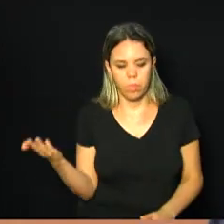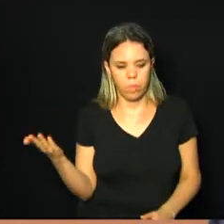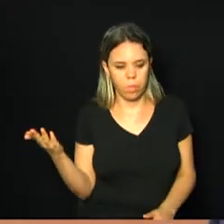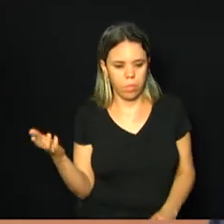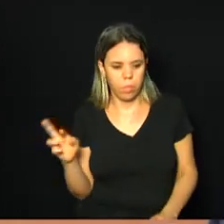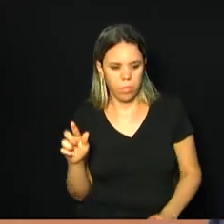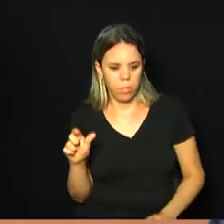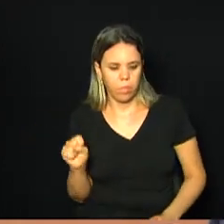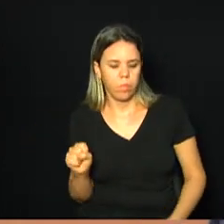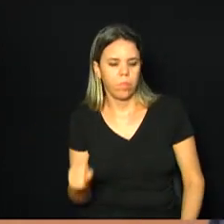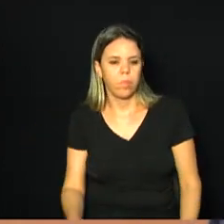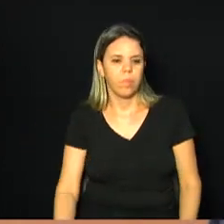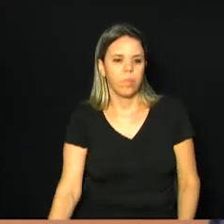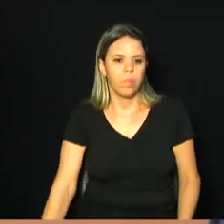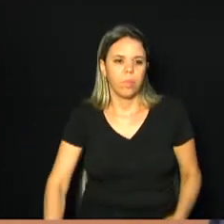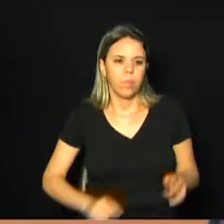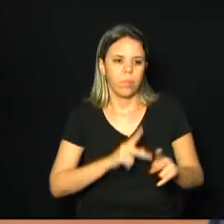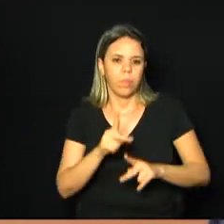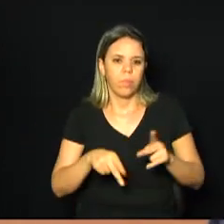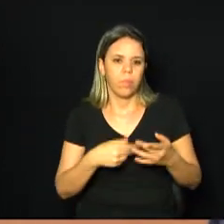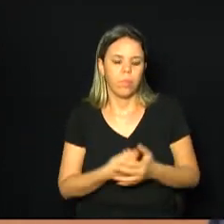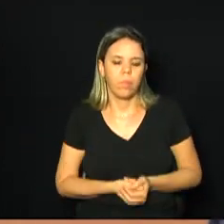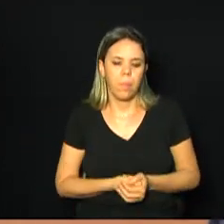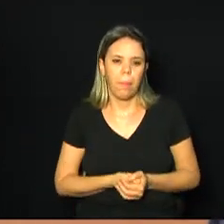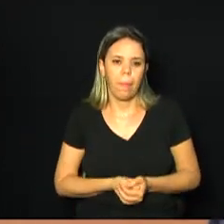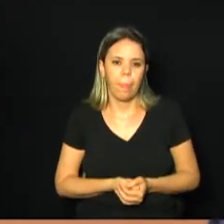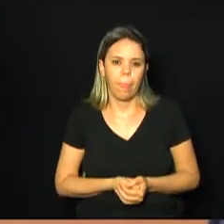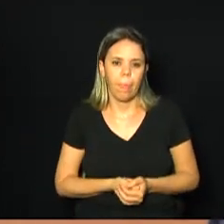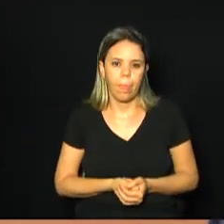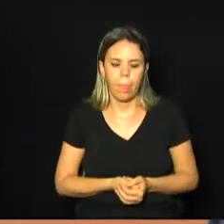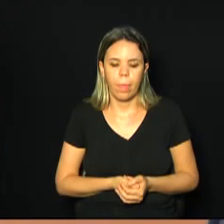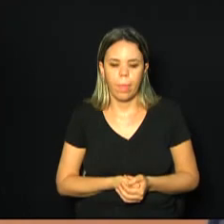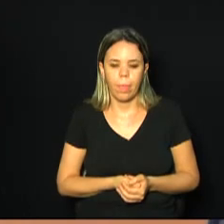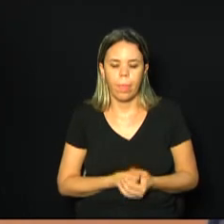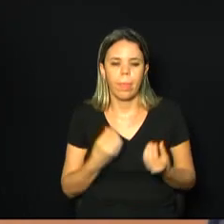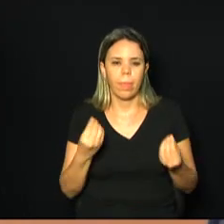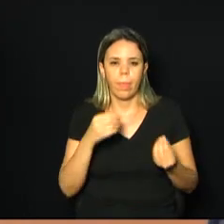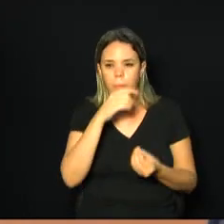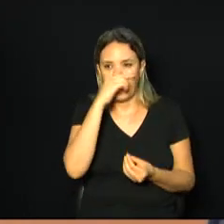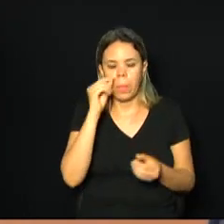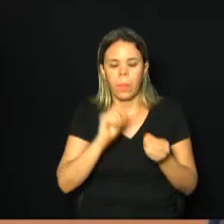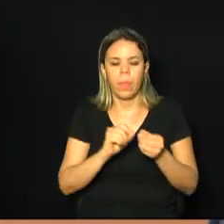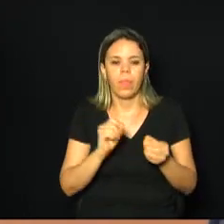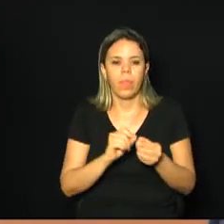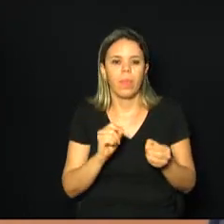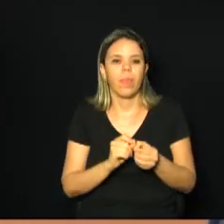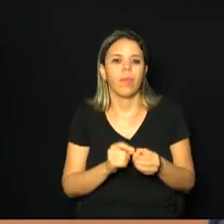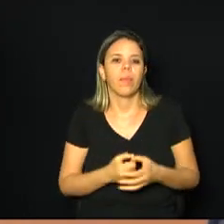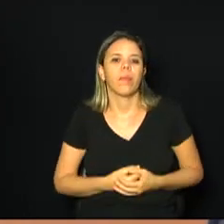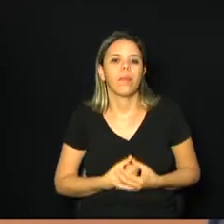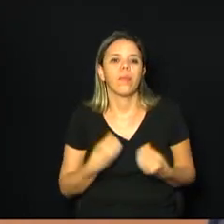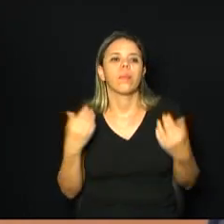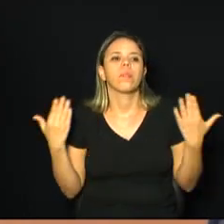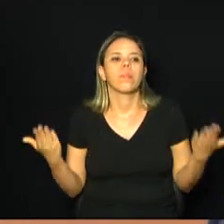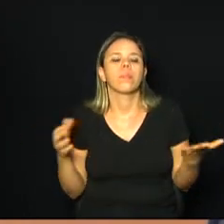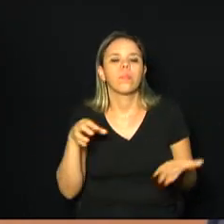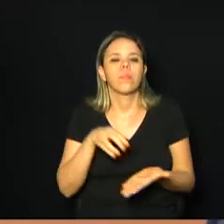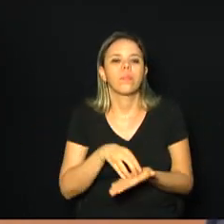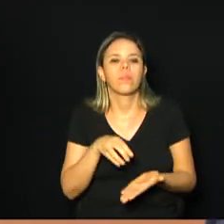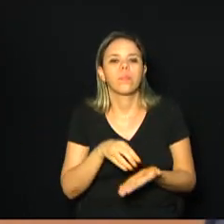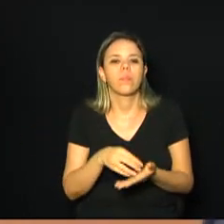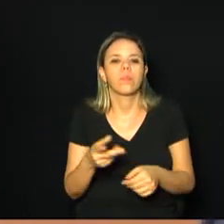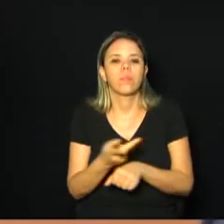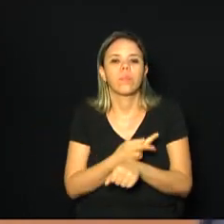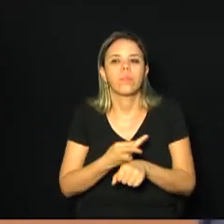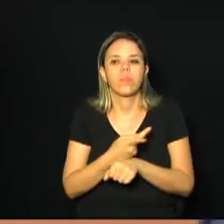Regis. Essas pessoas, como que elas vão fazer? E qual o órgão que ela procura?